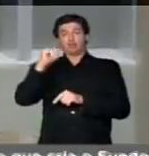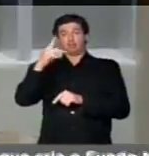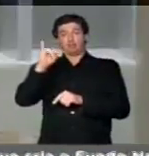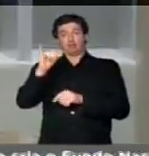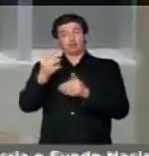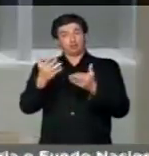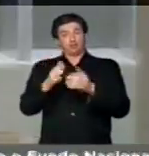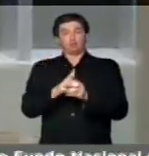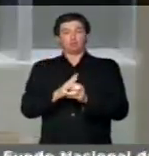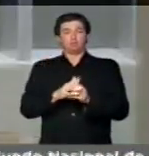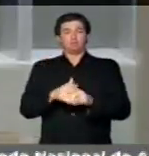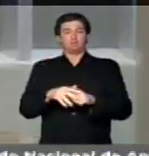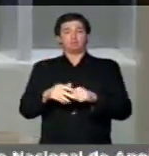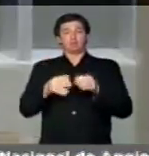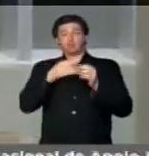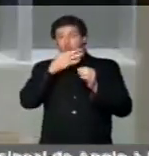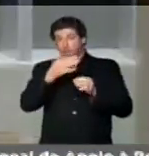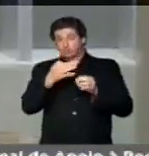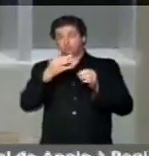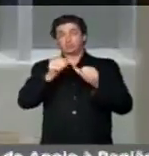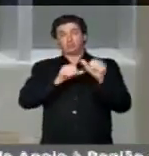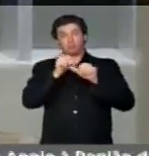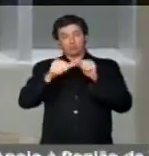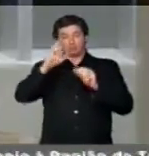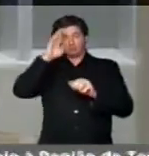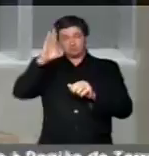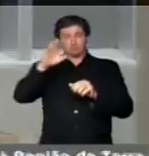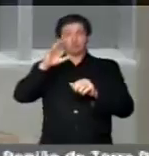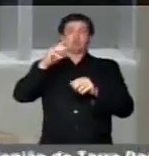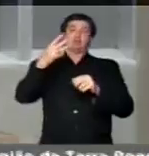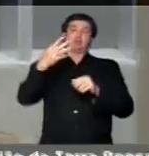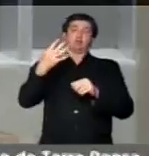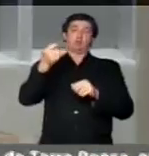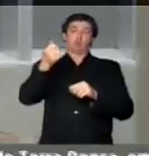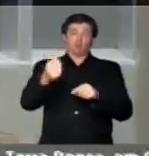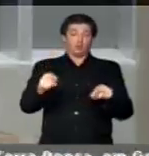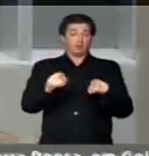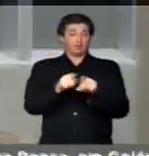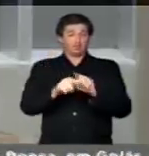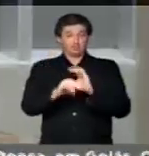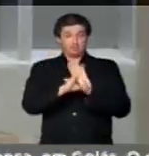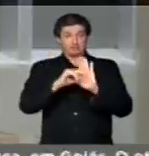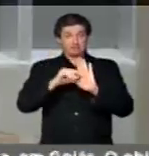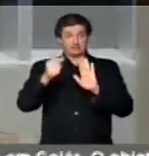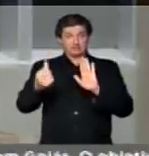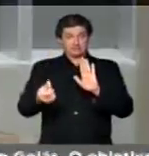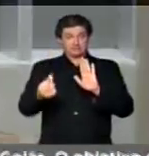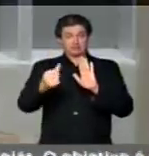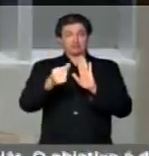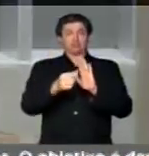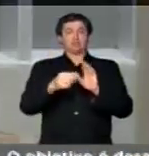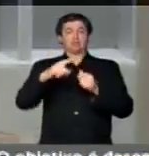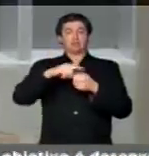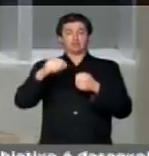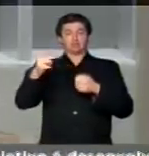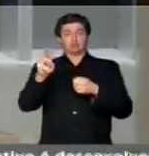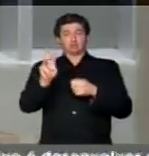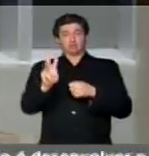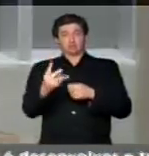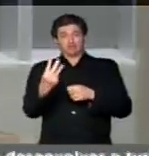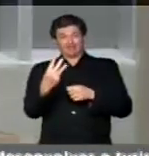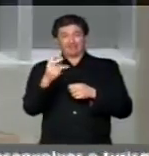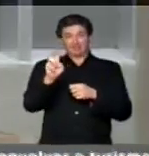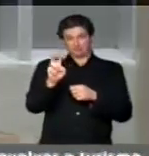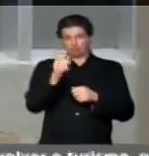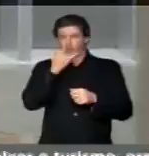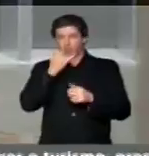disso, sugerimos essa alteração no caput do artigo 34A, bem como no inciso 6 do artigo 35. O